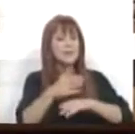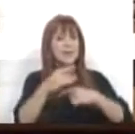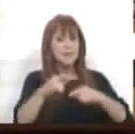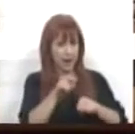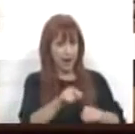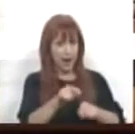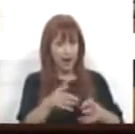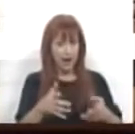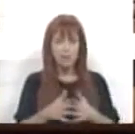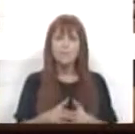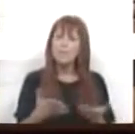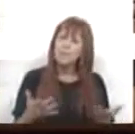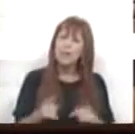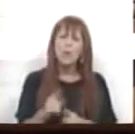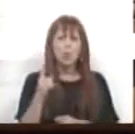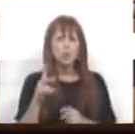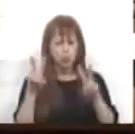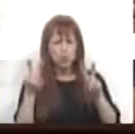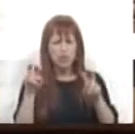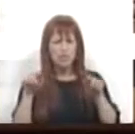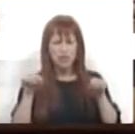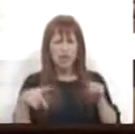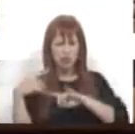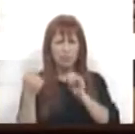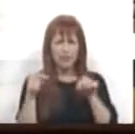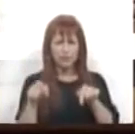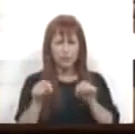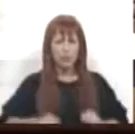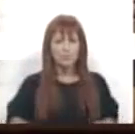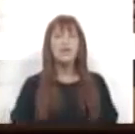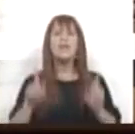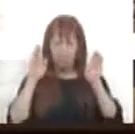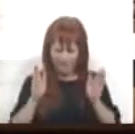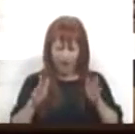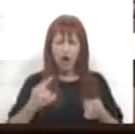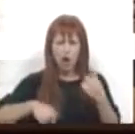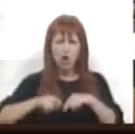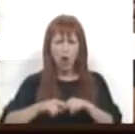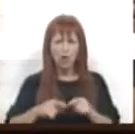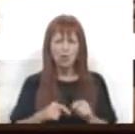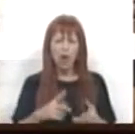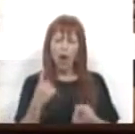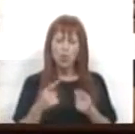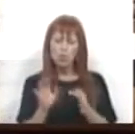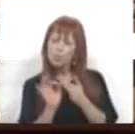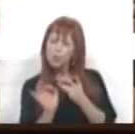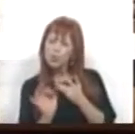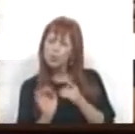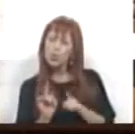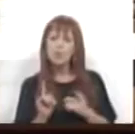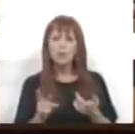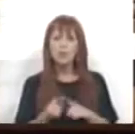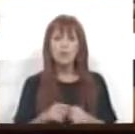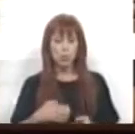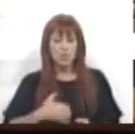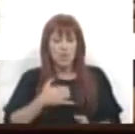acesso a ela. Foi um dos temas deste debate e vale a pena nós termos com algum pormenor